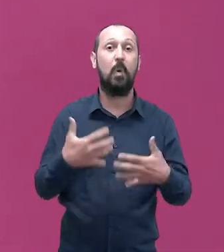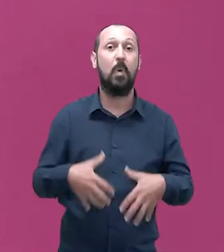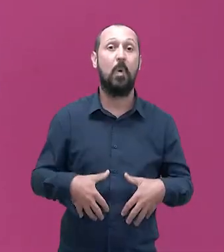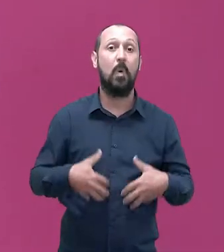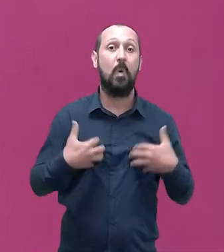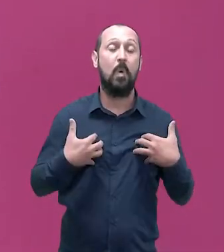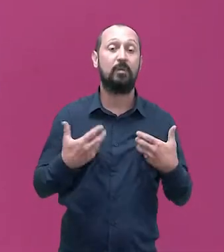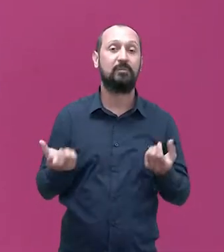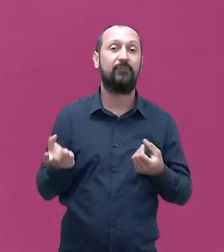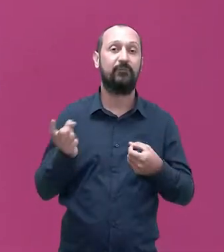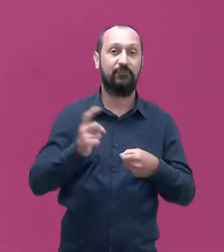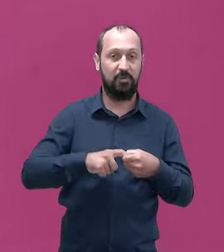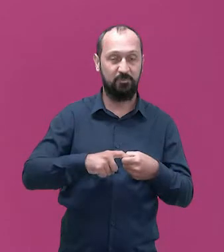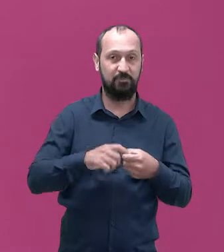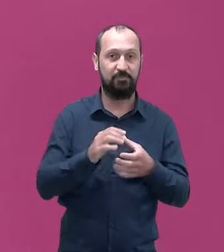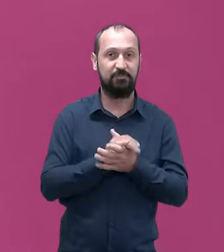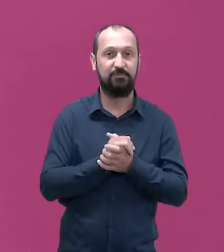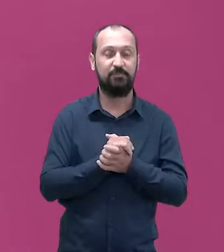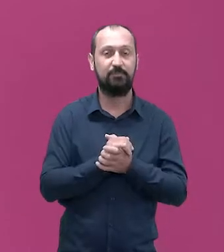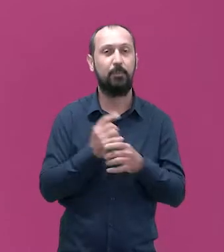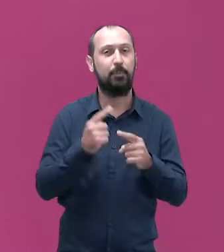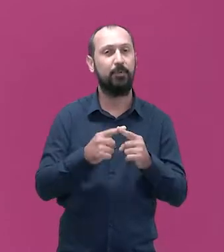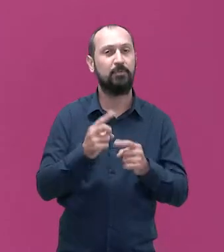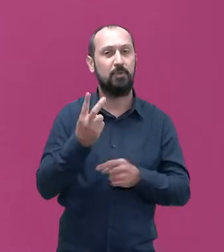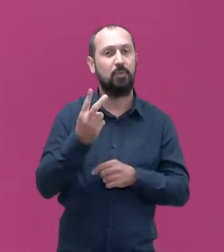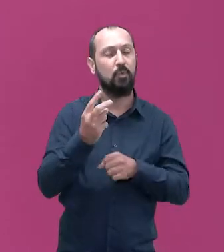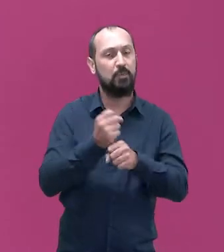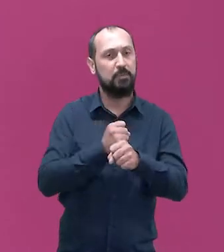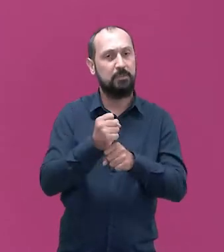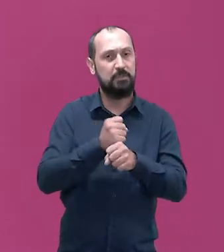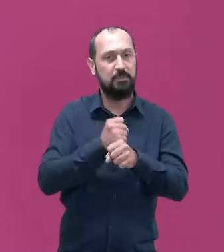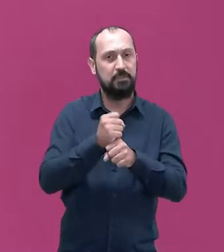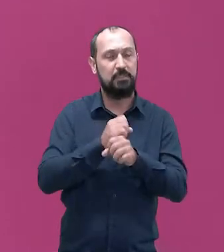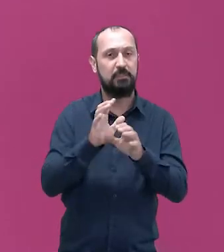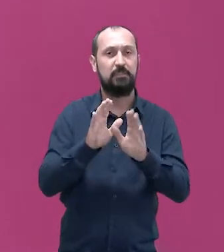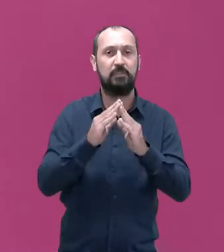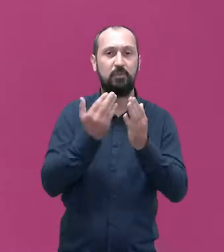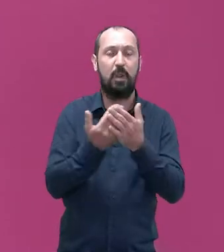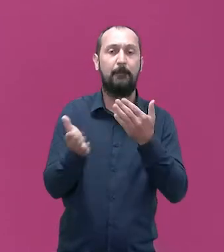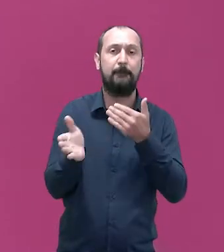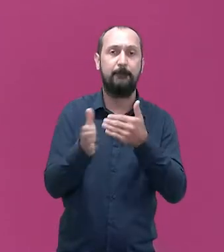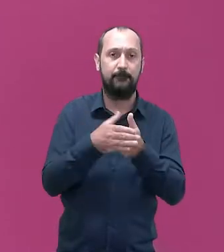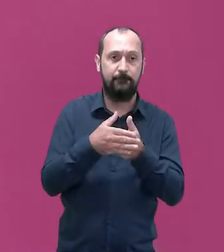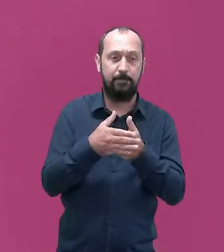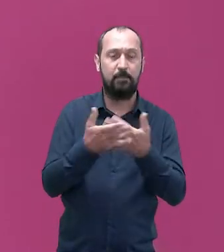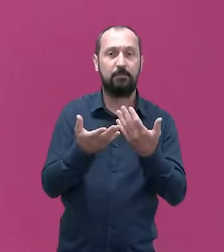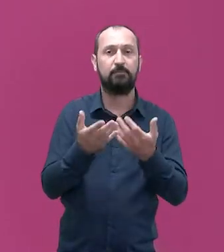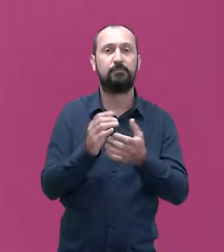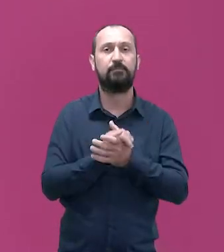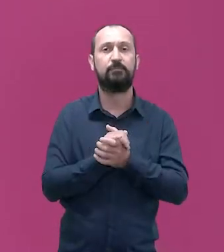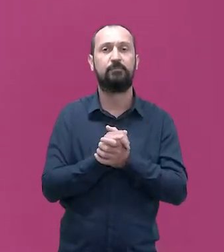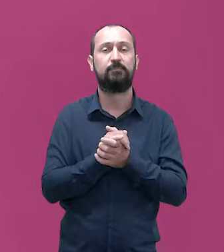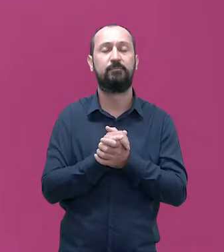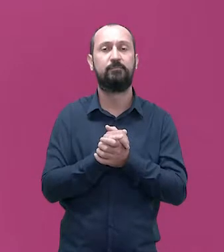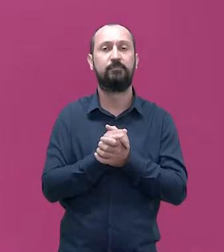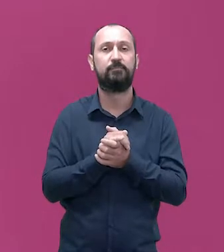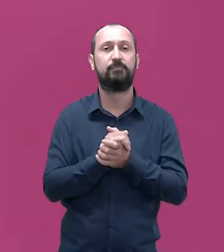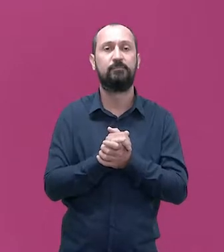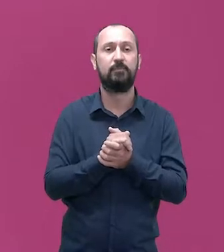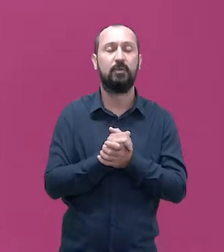muito otimistas, né, com esse retorno. Exatamente há 2 anos com portas fechadas de escolas, né,